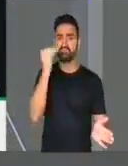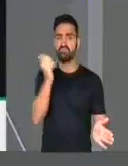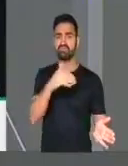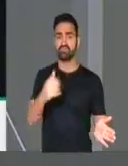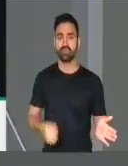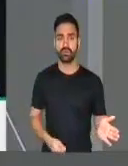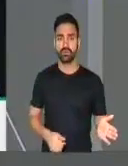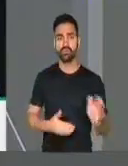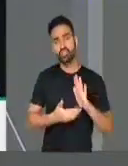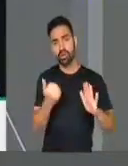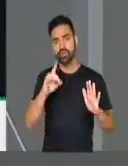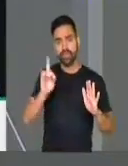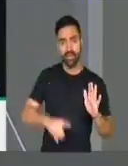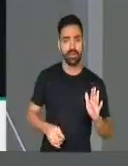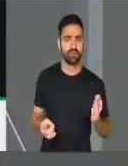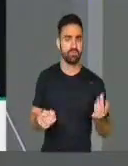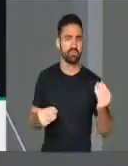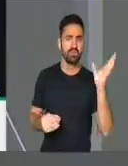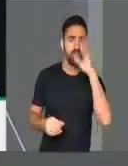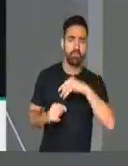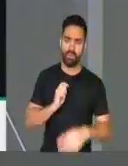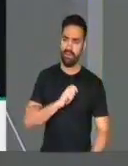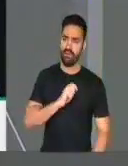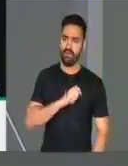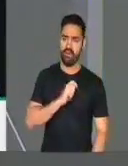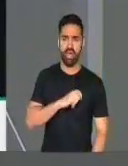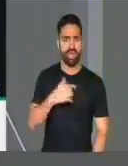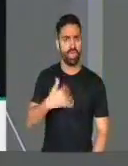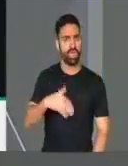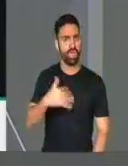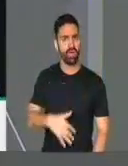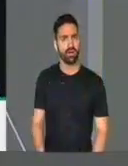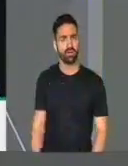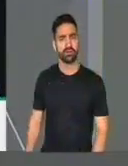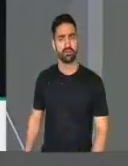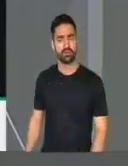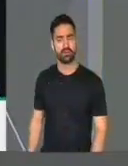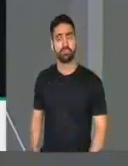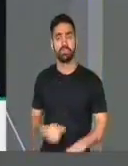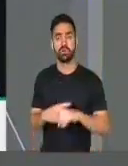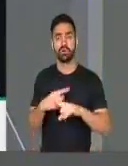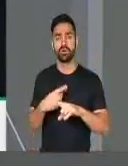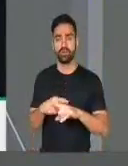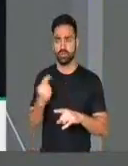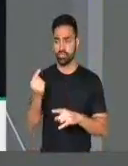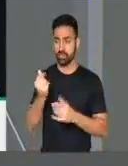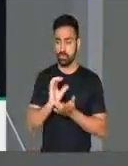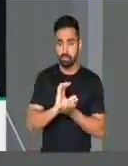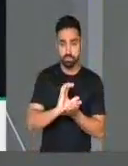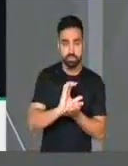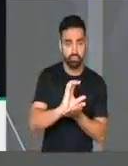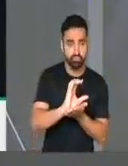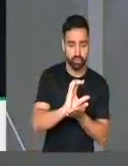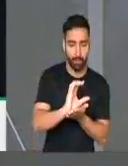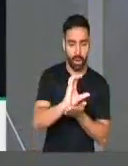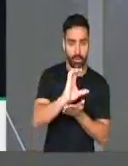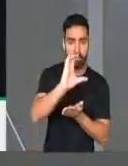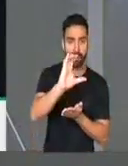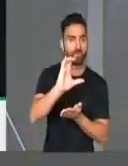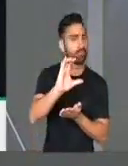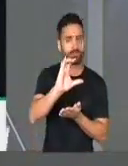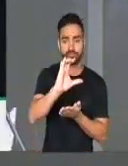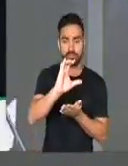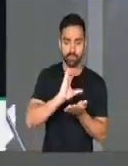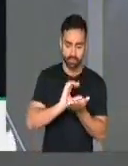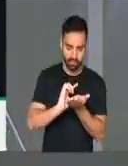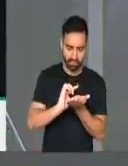Nós vimos também a perversidade colocada quando ele congela investimentos públicos na